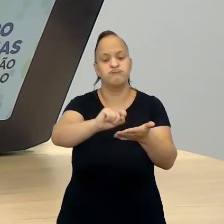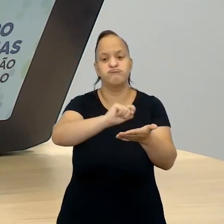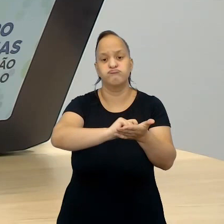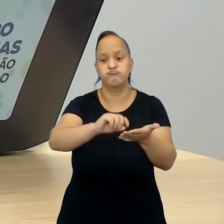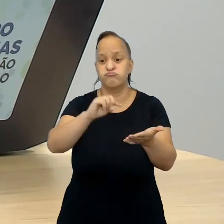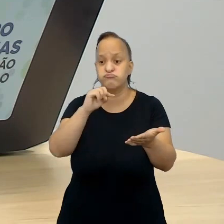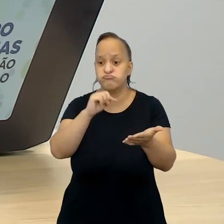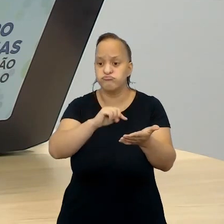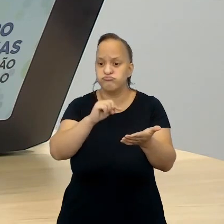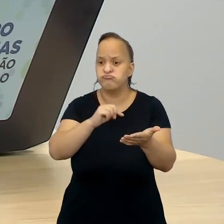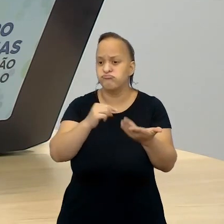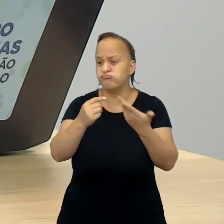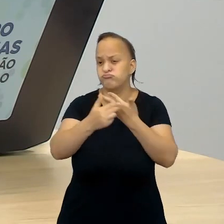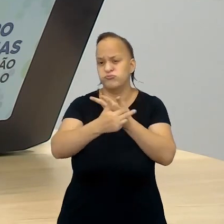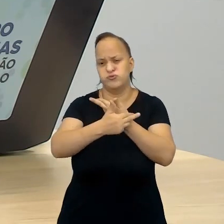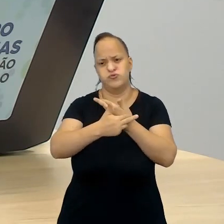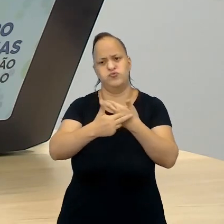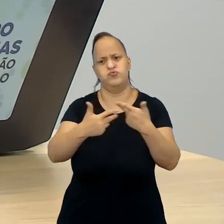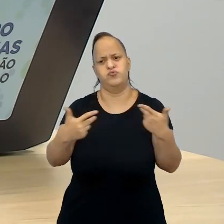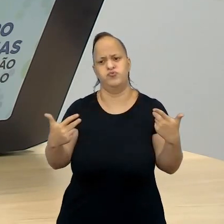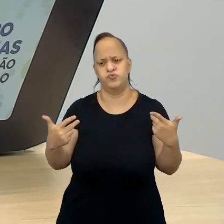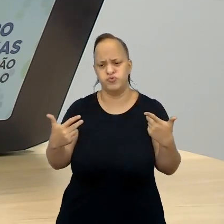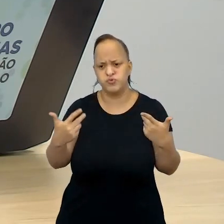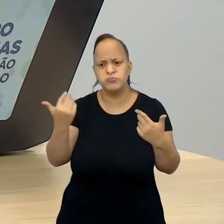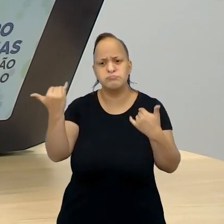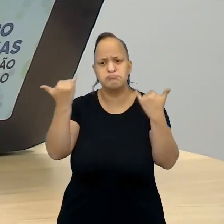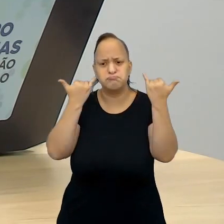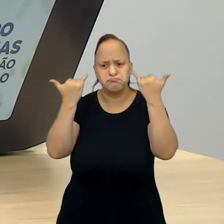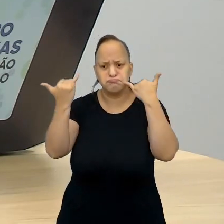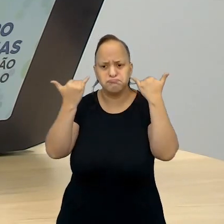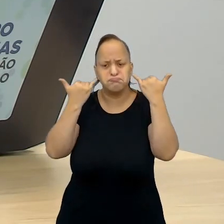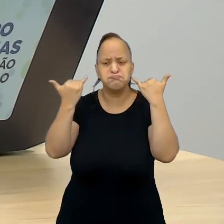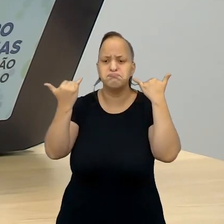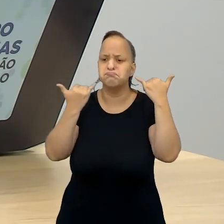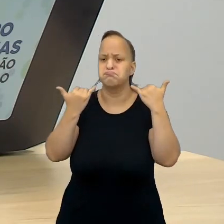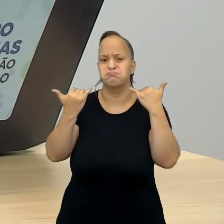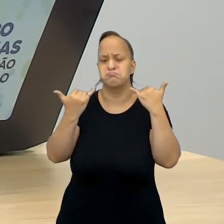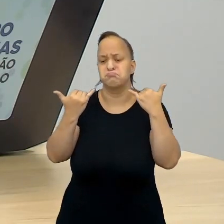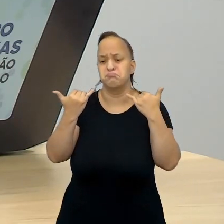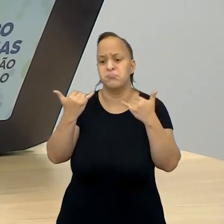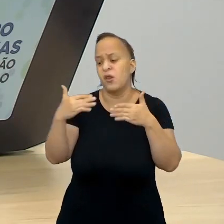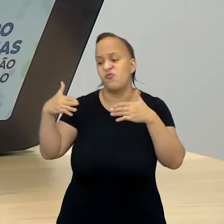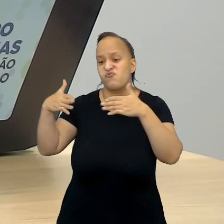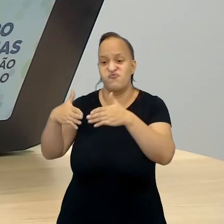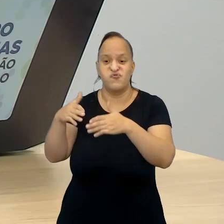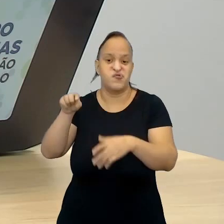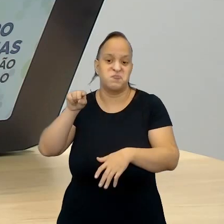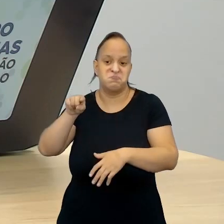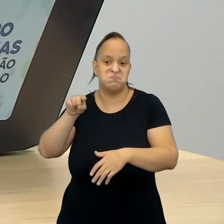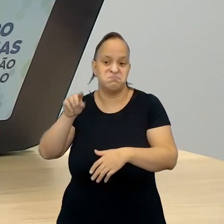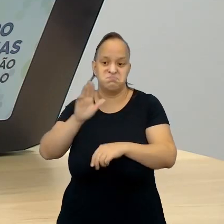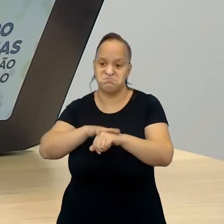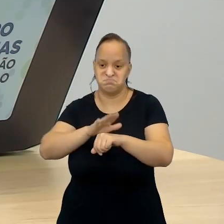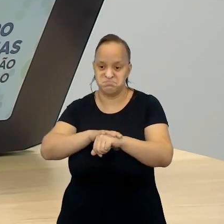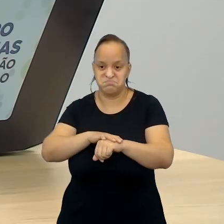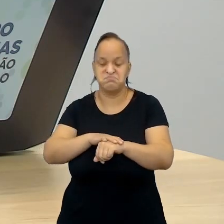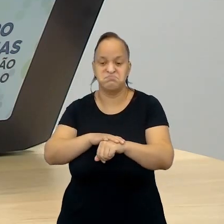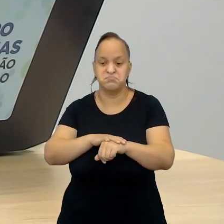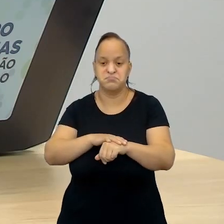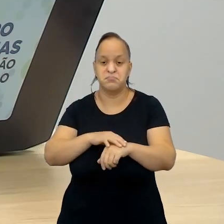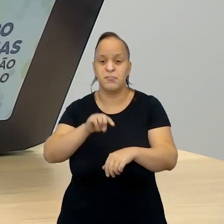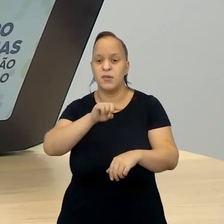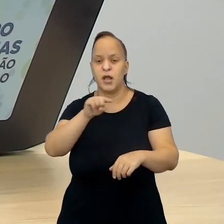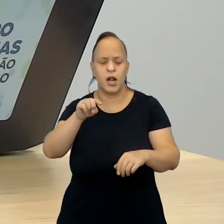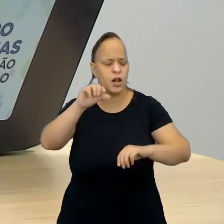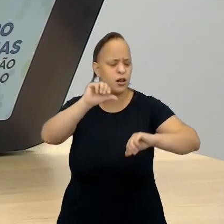material robusto, repleto de insumos na sua prática, para a sua prática, né? E quando você analisa o que